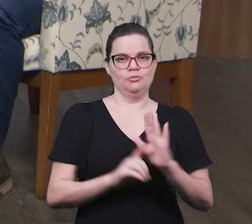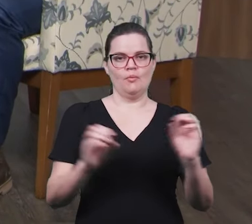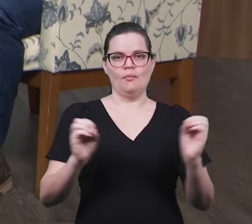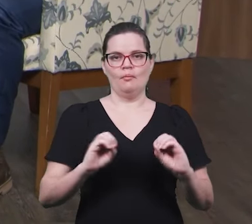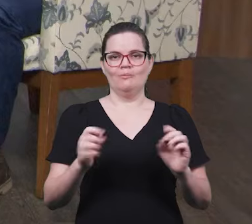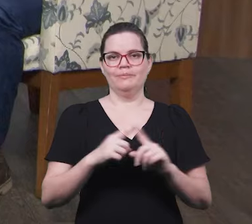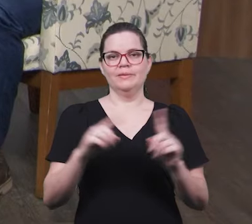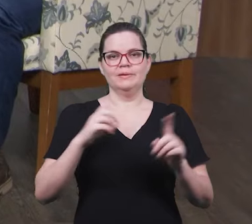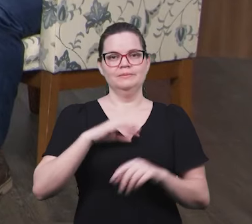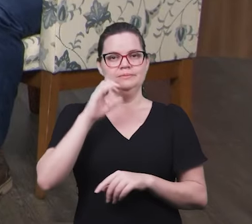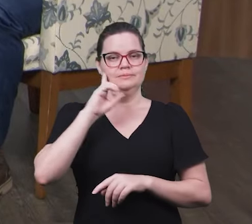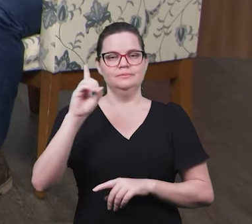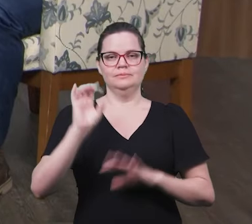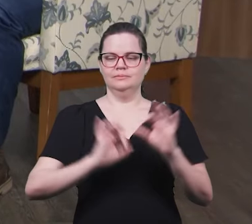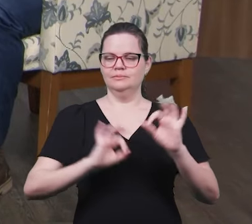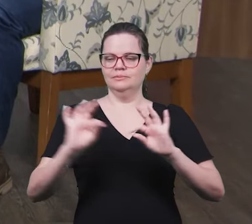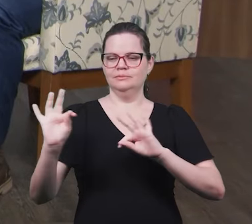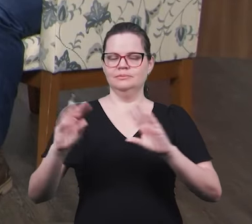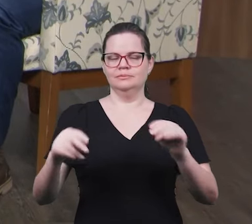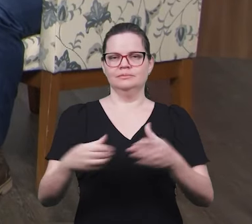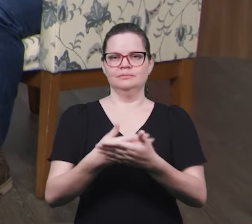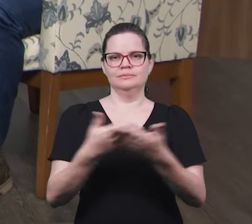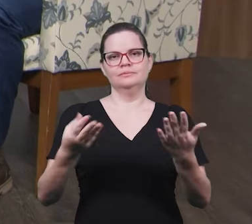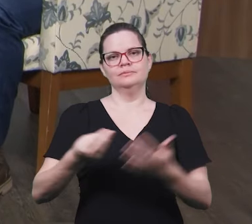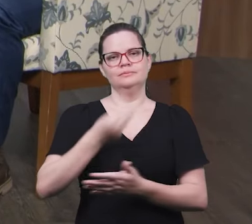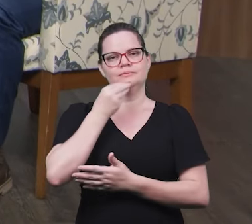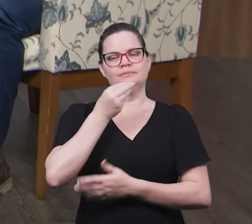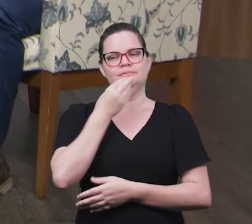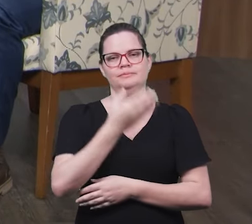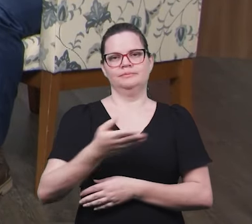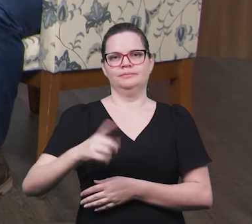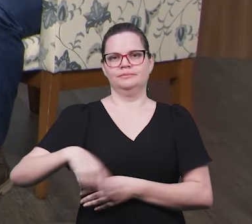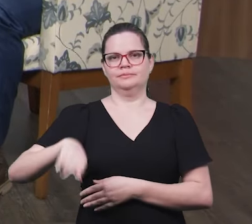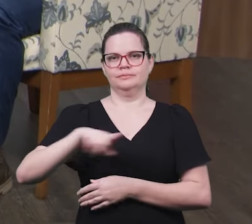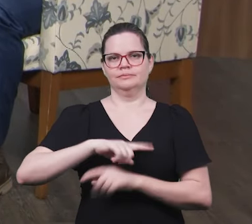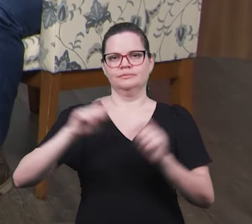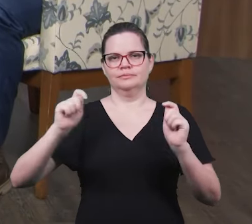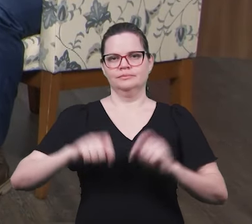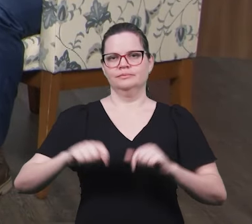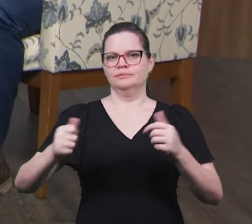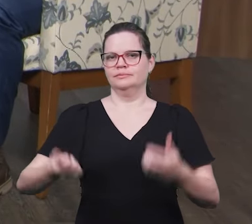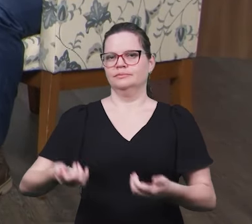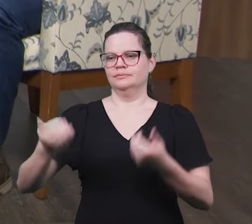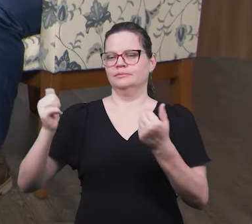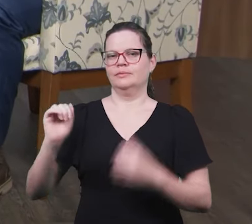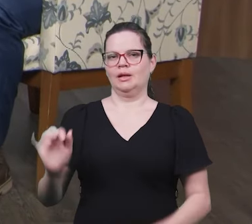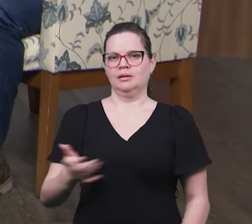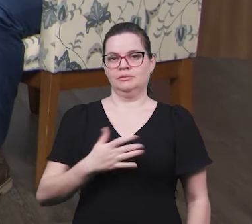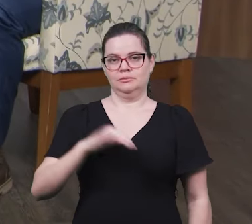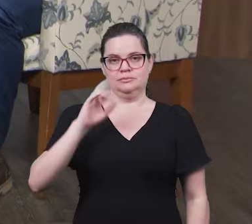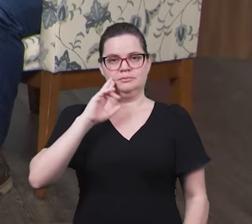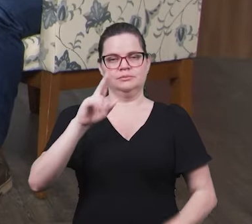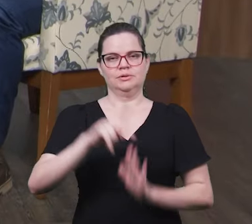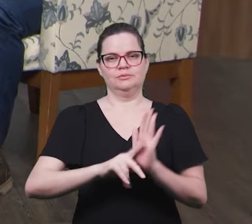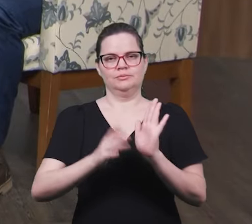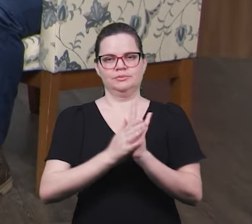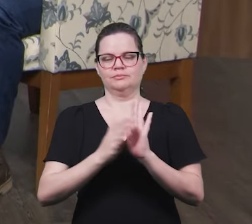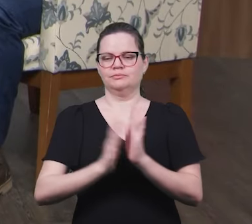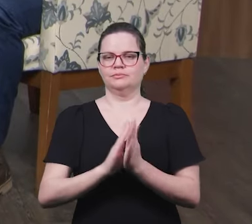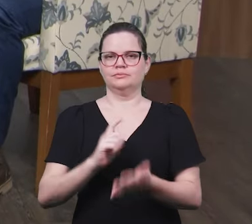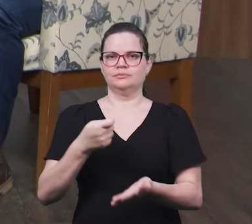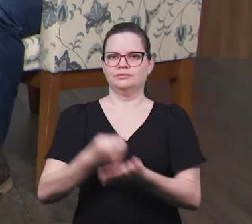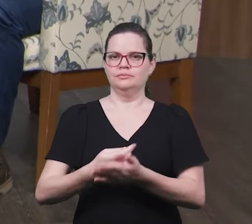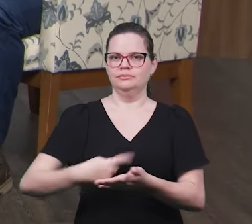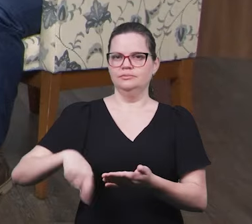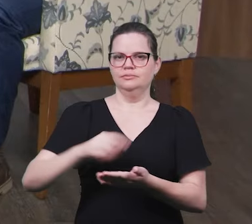toda a providência veio de Deus. Exato. Para que o culto acontecesse, para que a obra fosse realizada, para que o povo